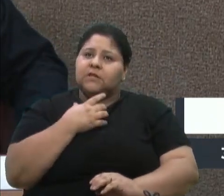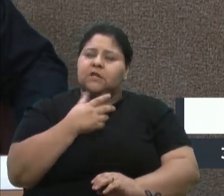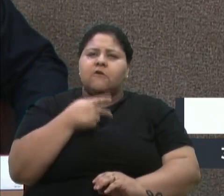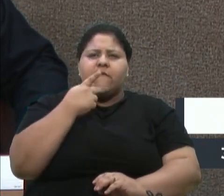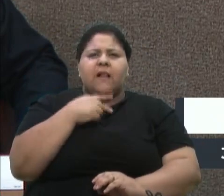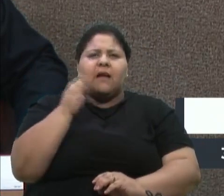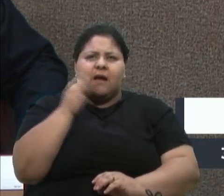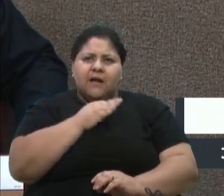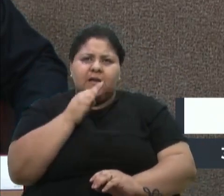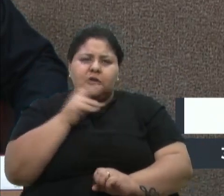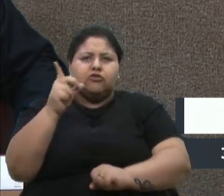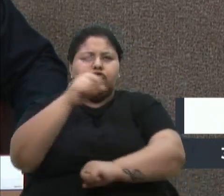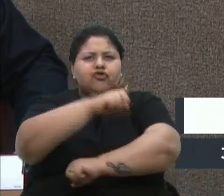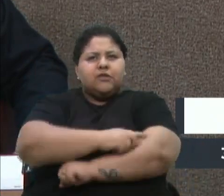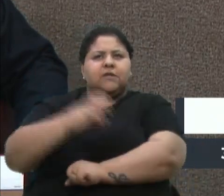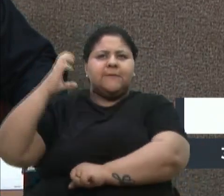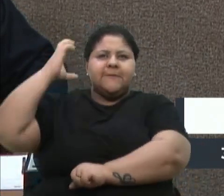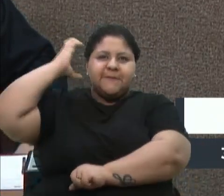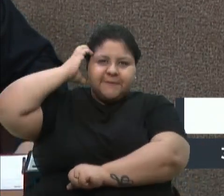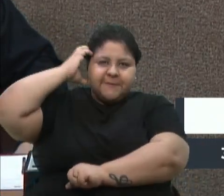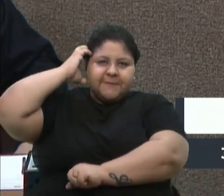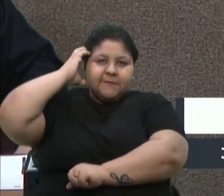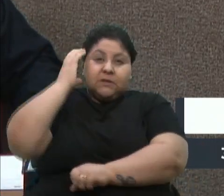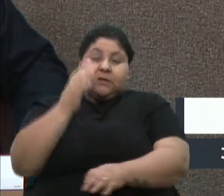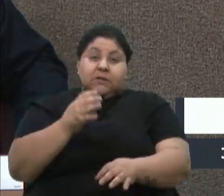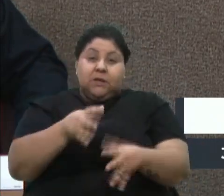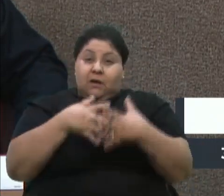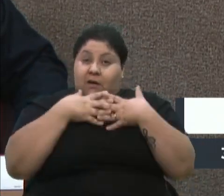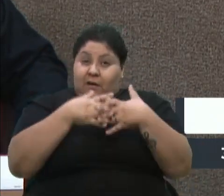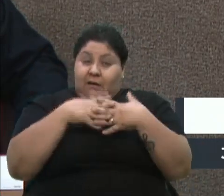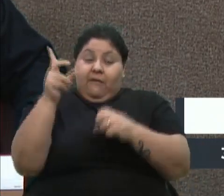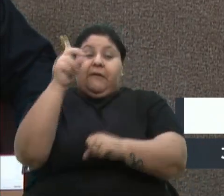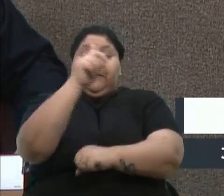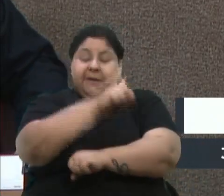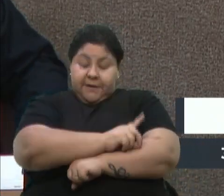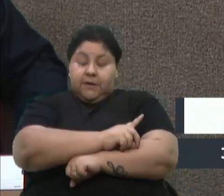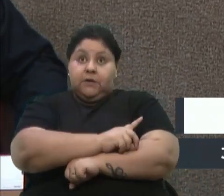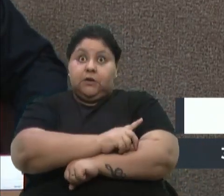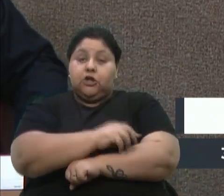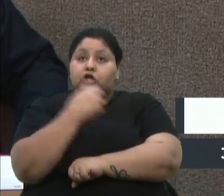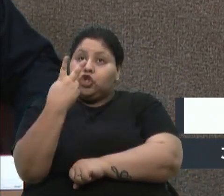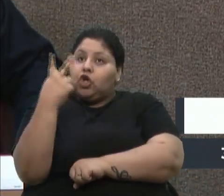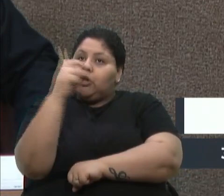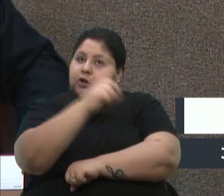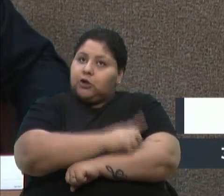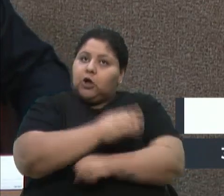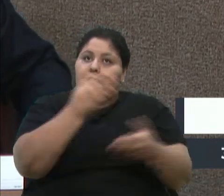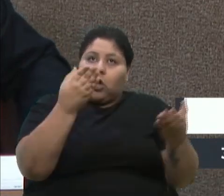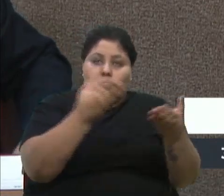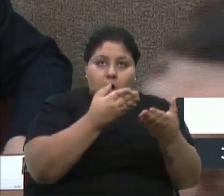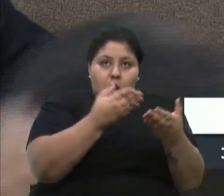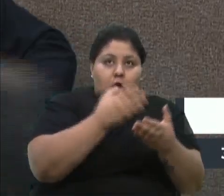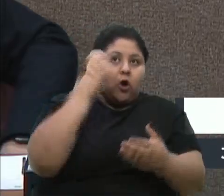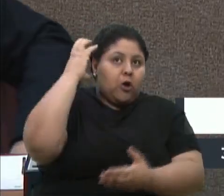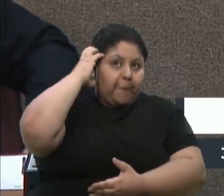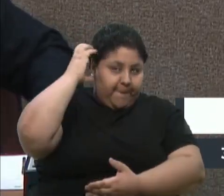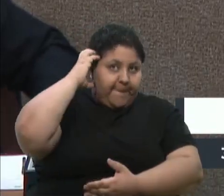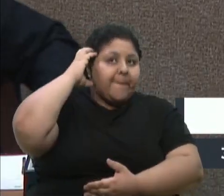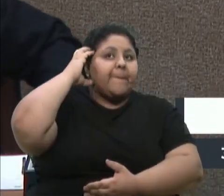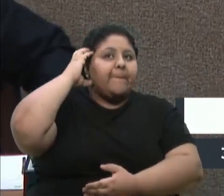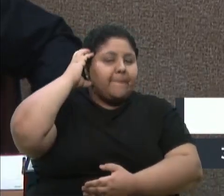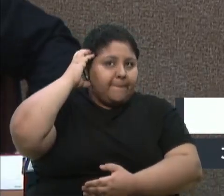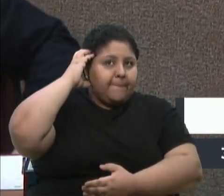Dia do Radialista. Há uma confusão sobre o Dia do Radialista sobre duas datas. Hoje seria o Dia do